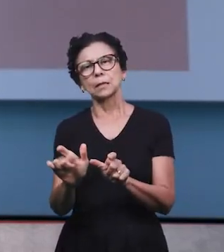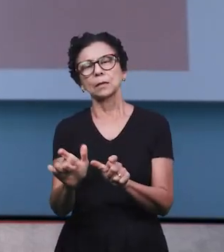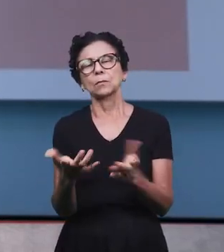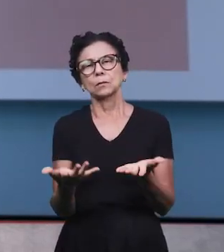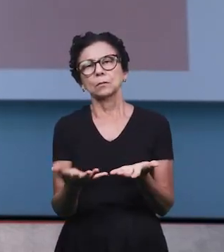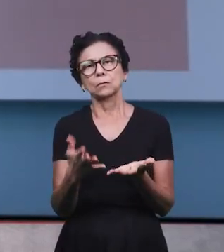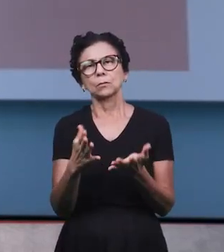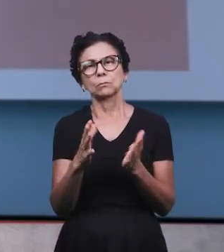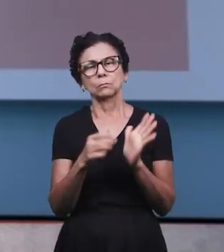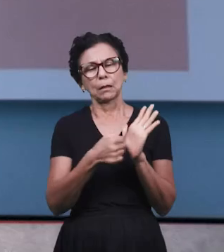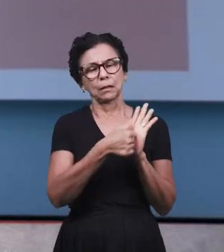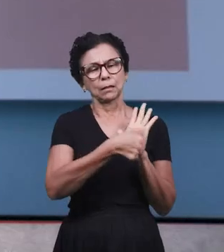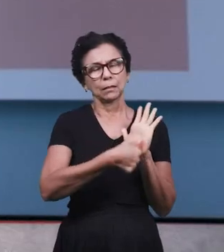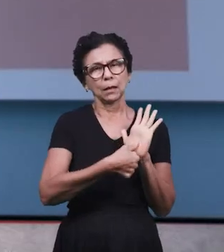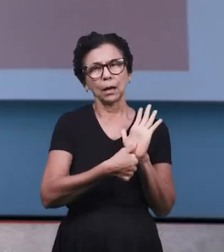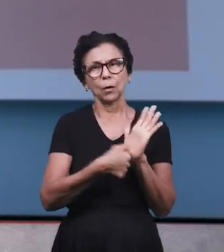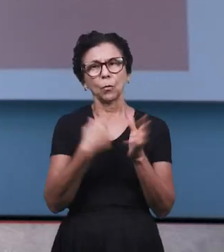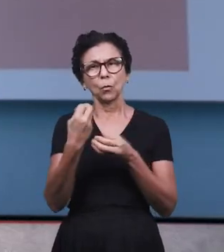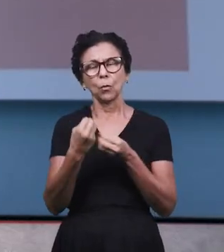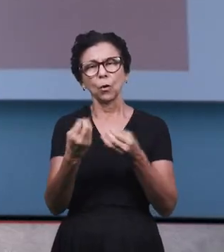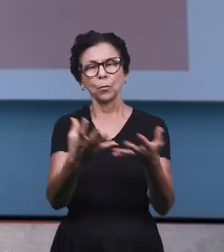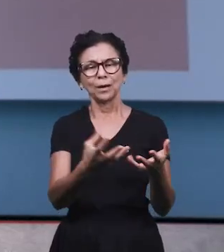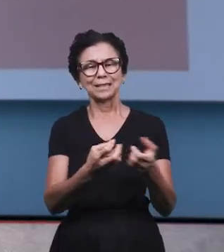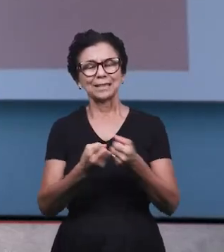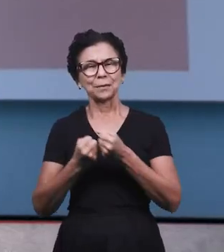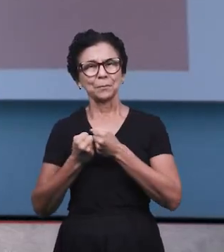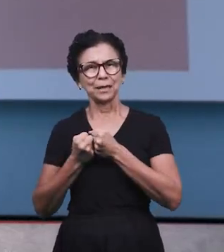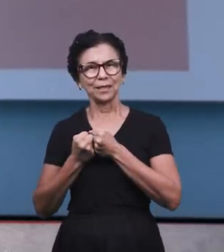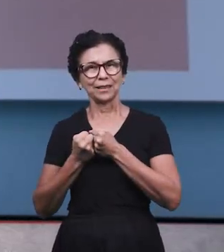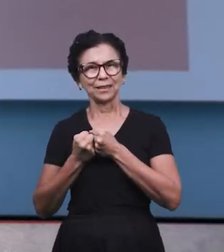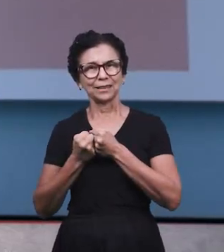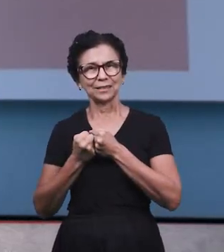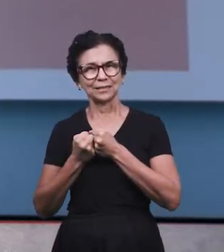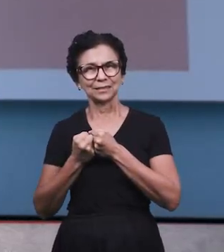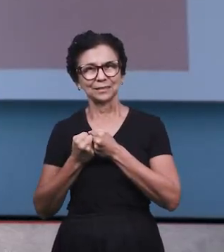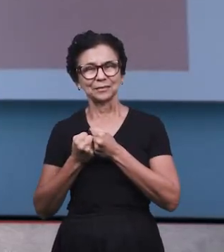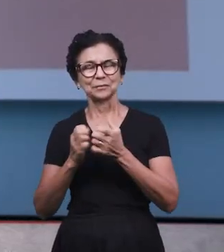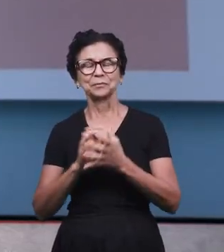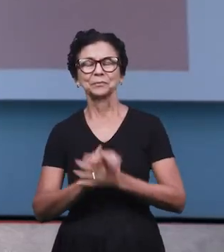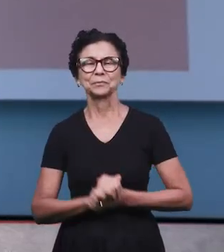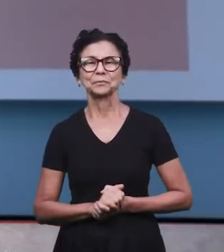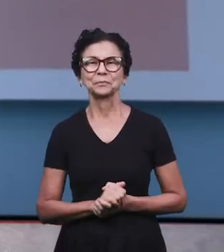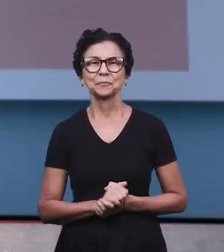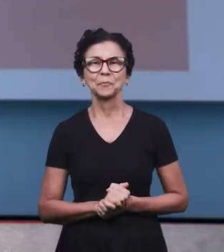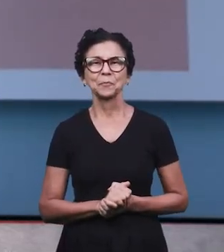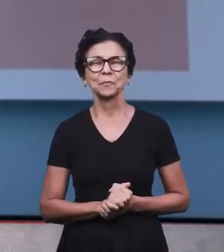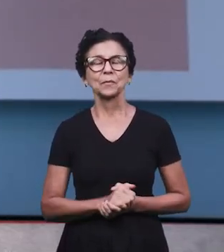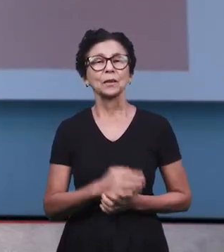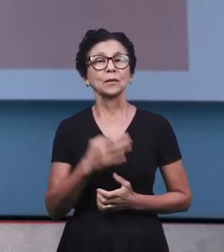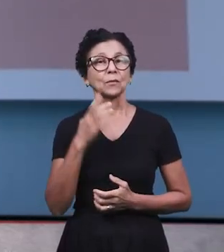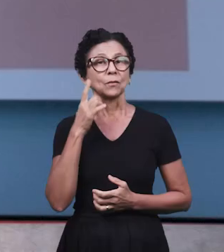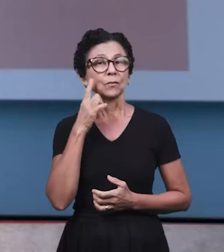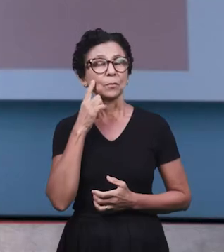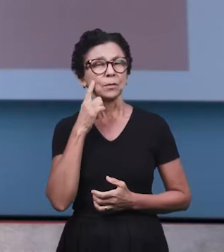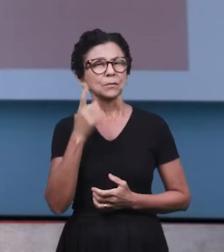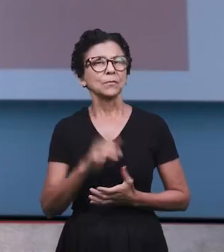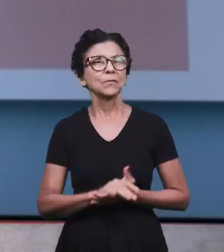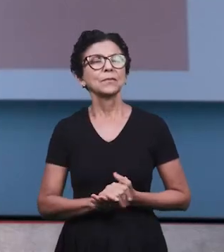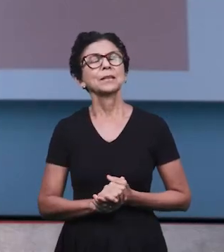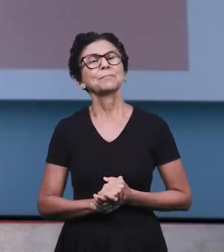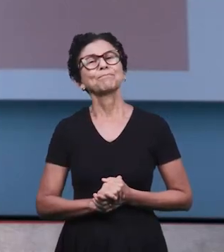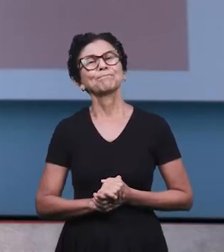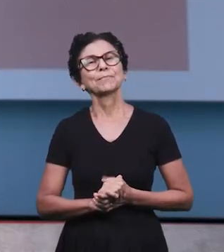essa condição. Não percam a oportunidade de expandir o conhecimento. Agradecemos a todos por